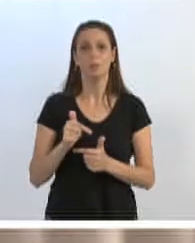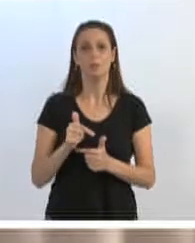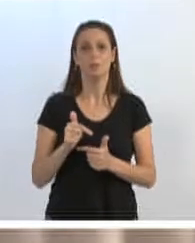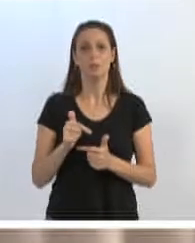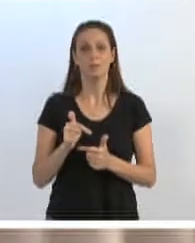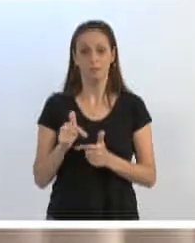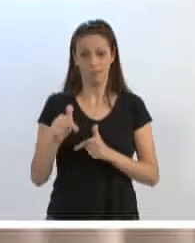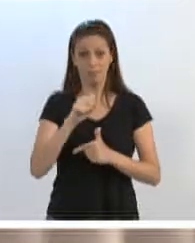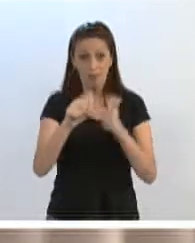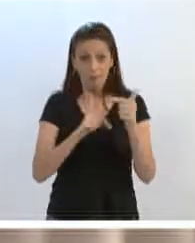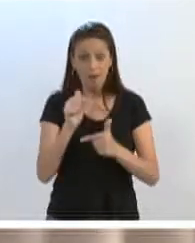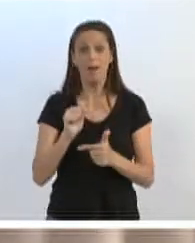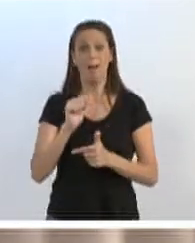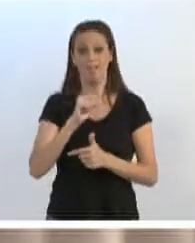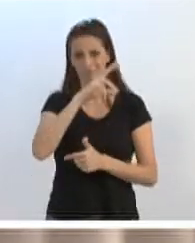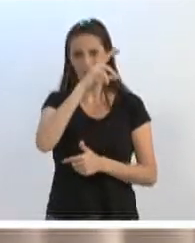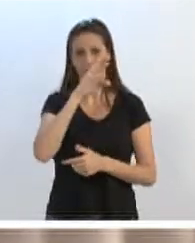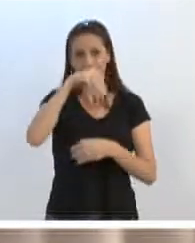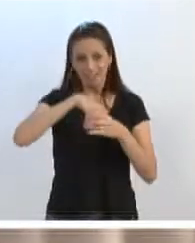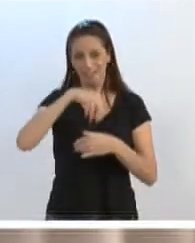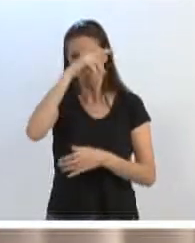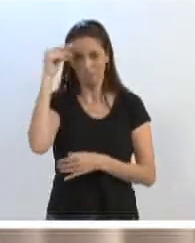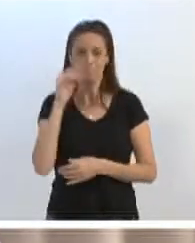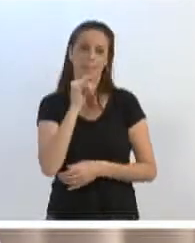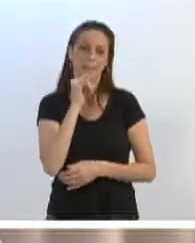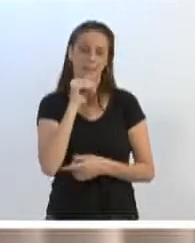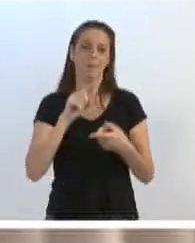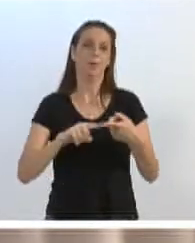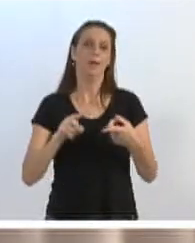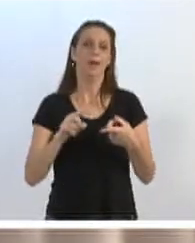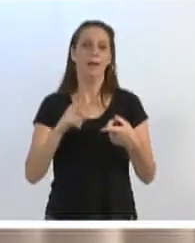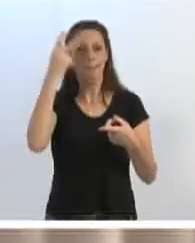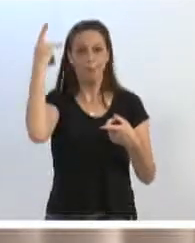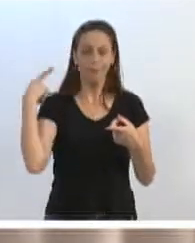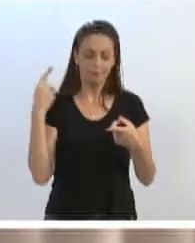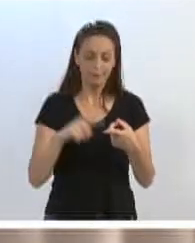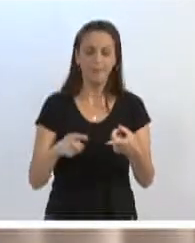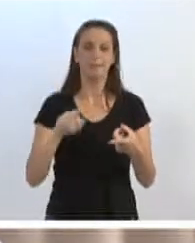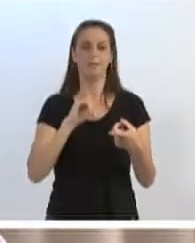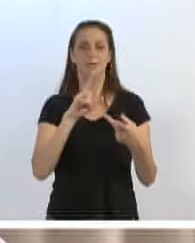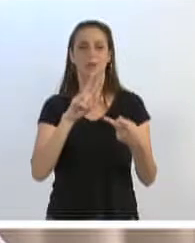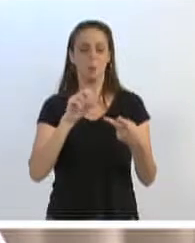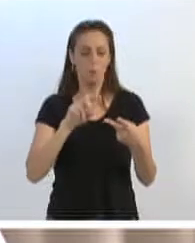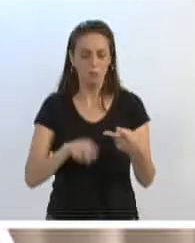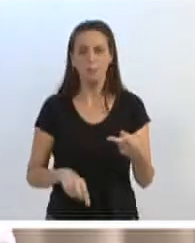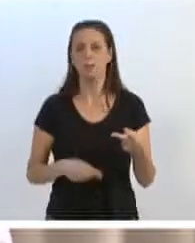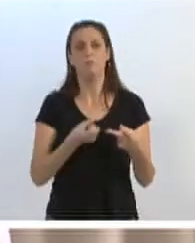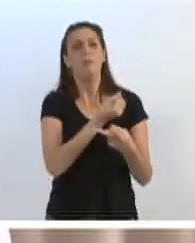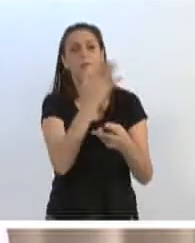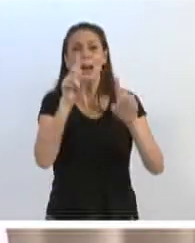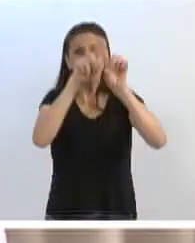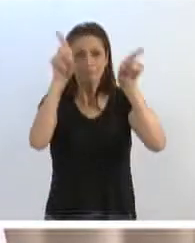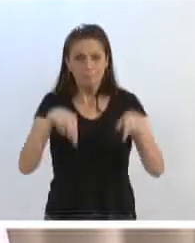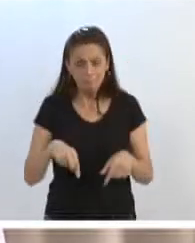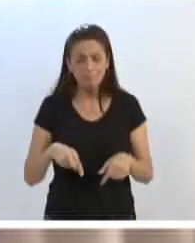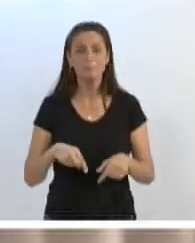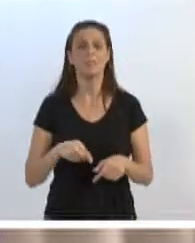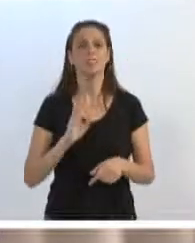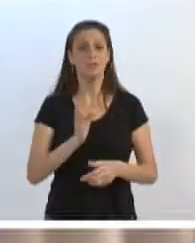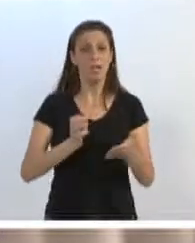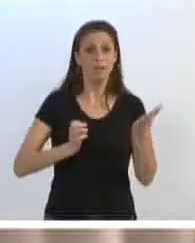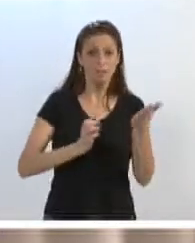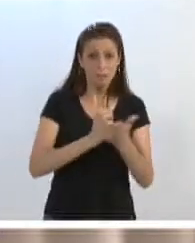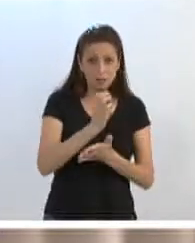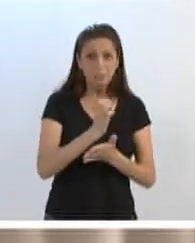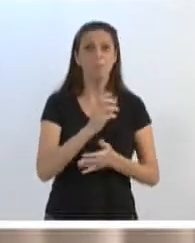rapidamente a secretária patrícia catarina eo batman secretário klebson batista entre outros nela o secretário de saúde